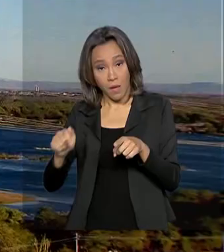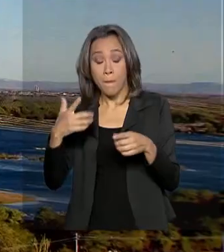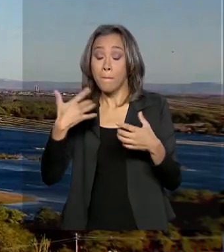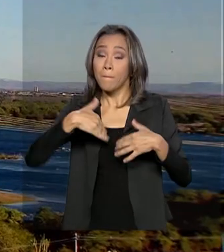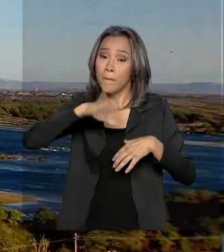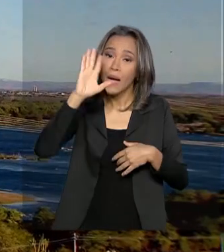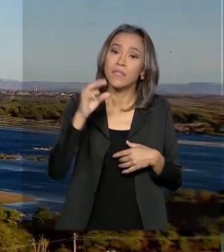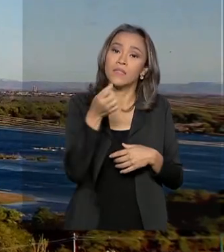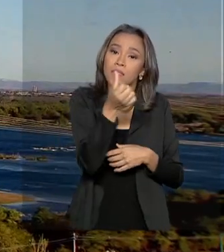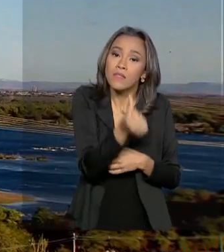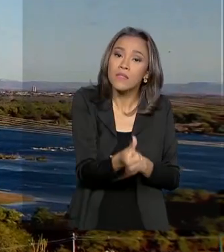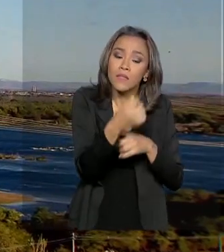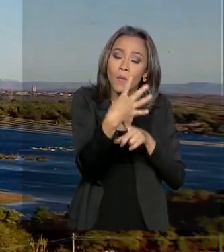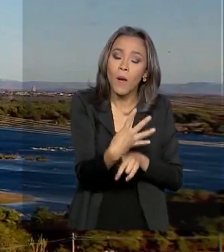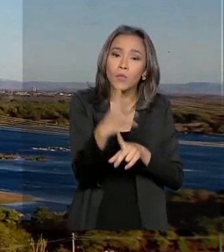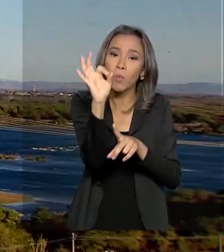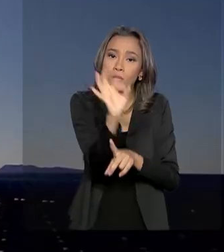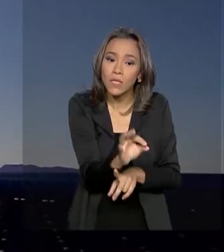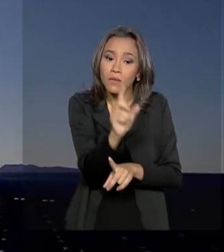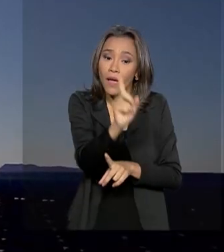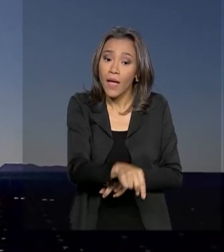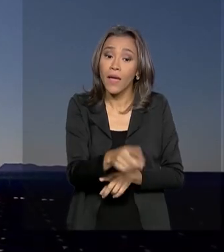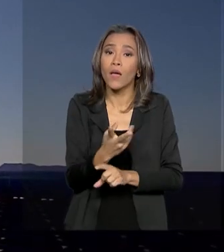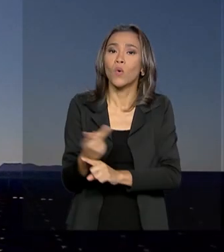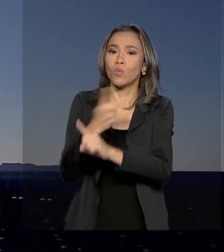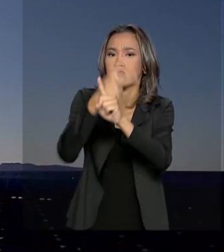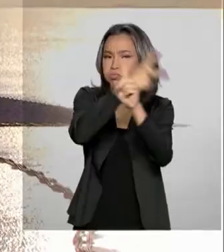64% dessa capacidade vem de fontes renováveis.